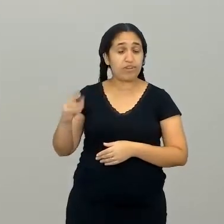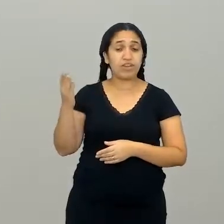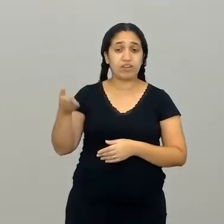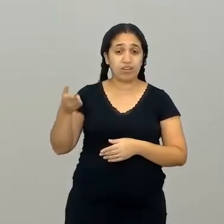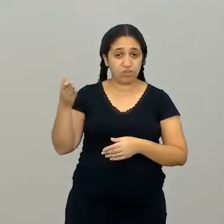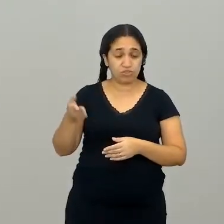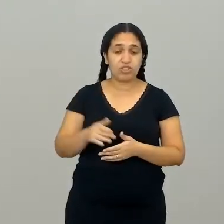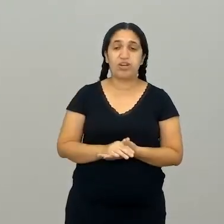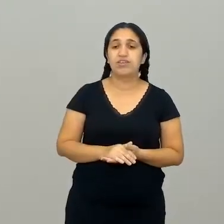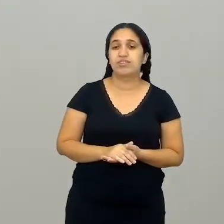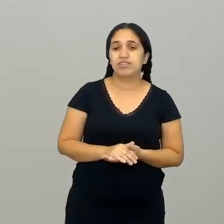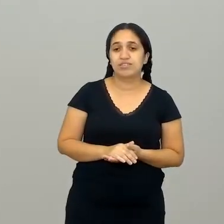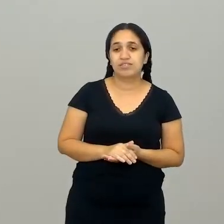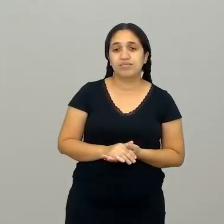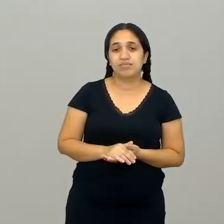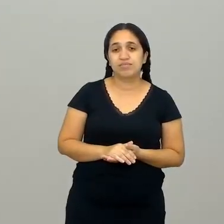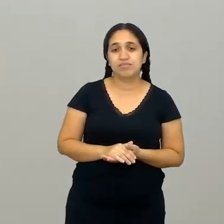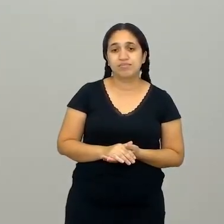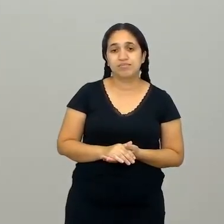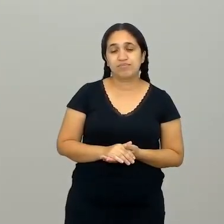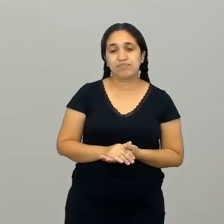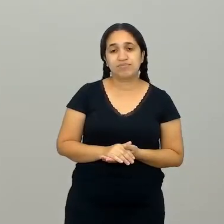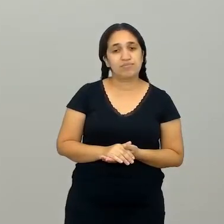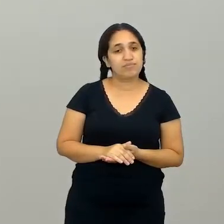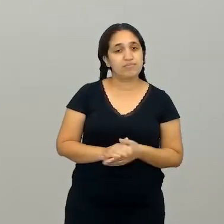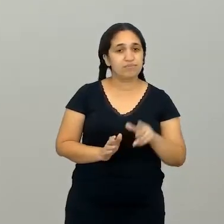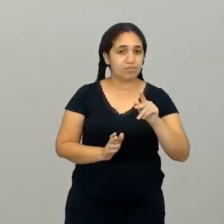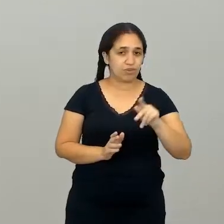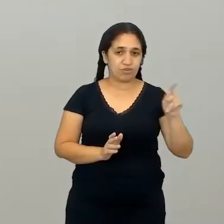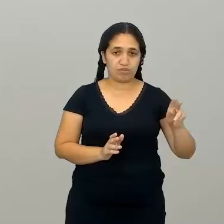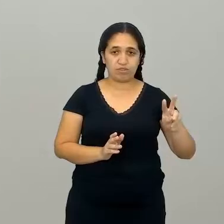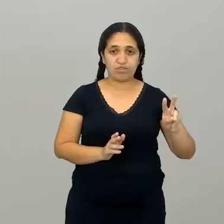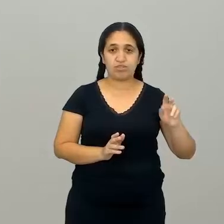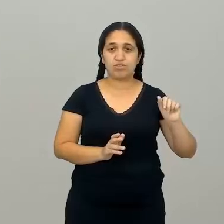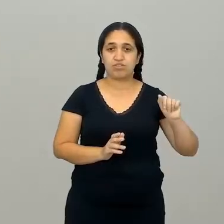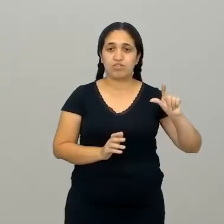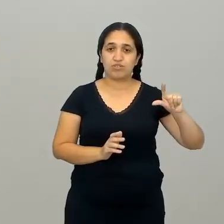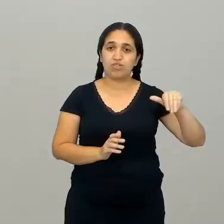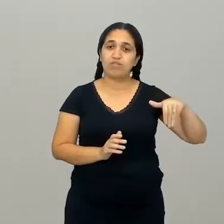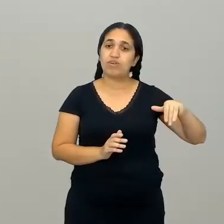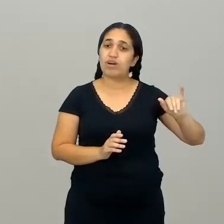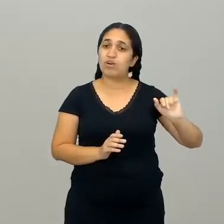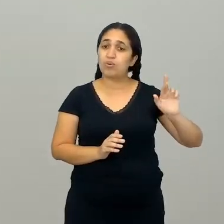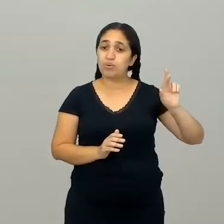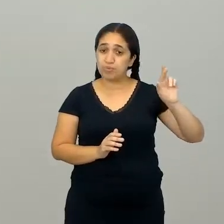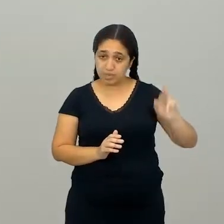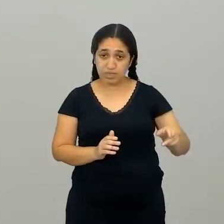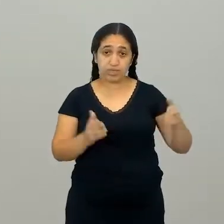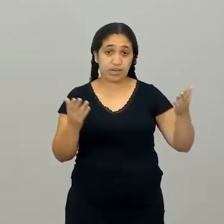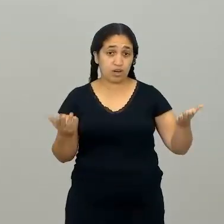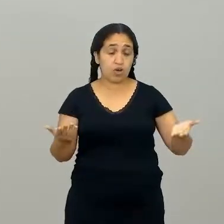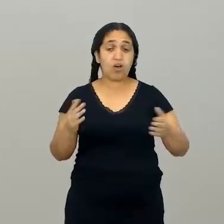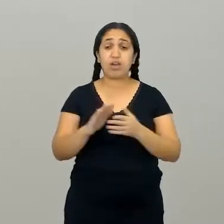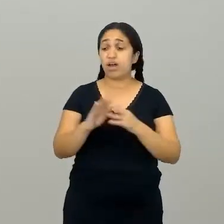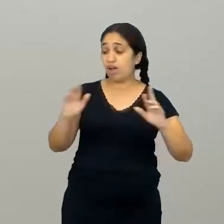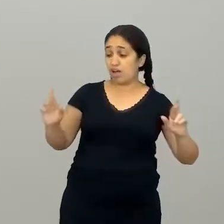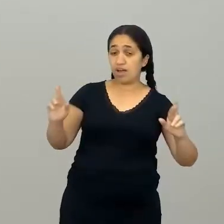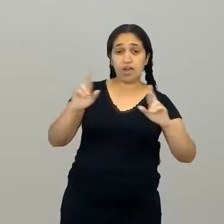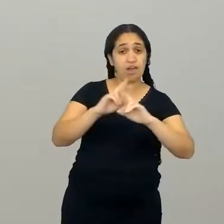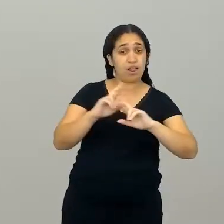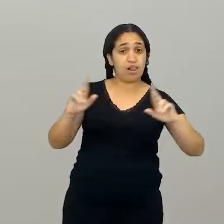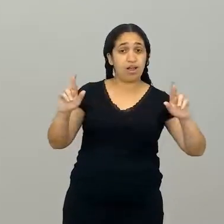já antecipou o professor Valmir. Continuaremos falando da relação entre